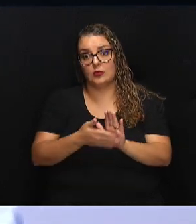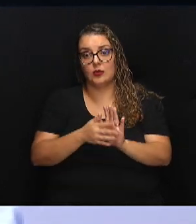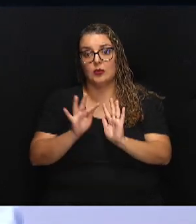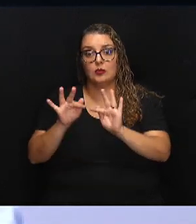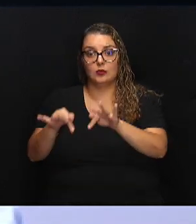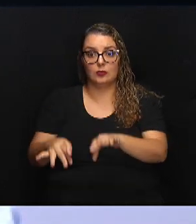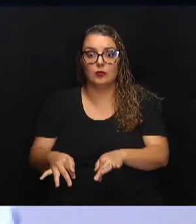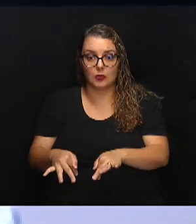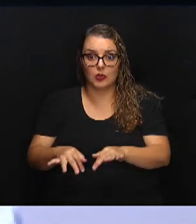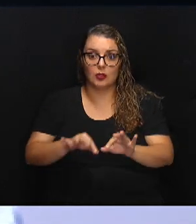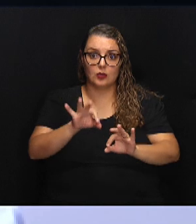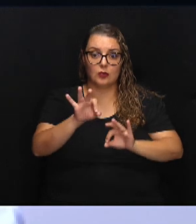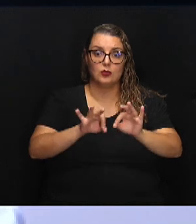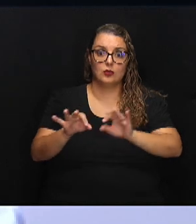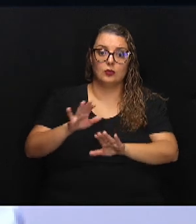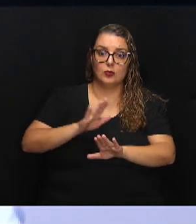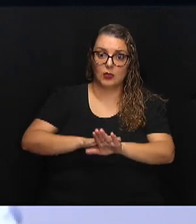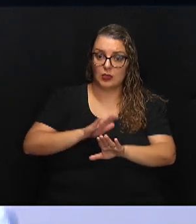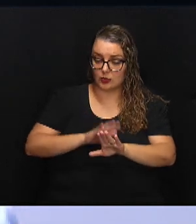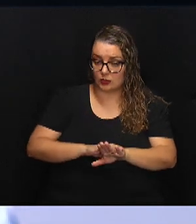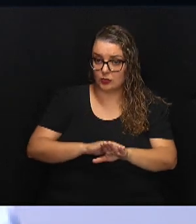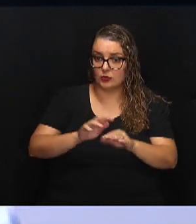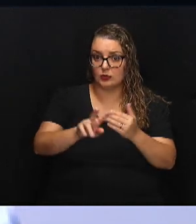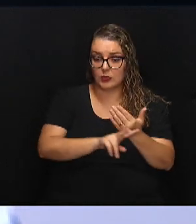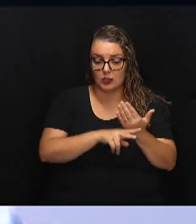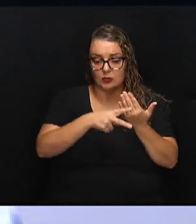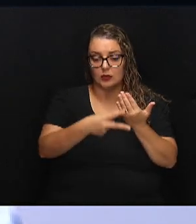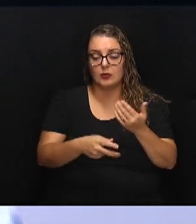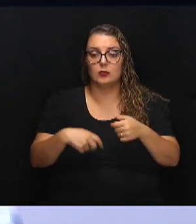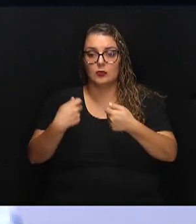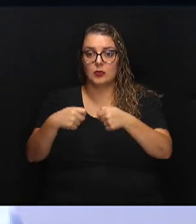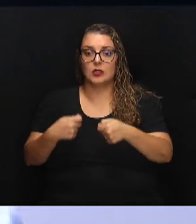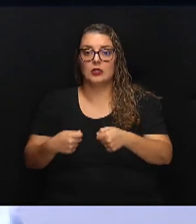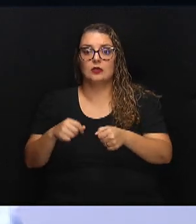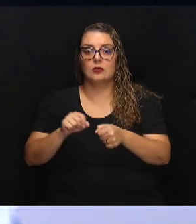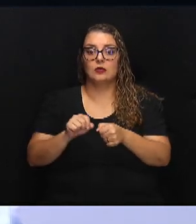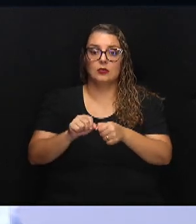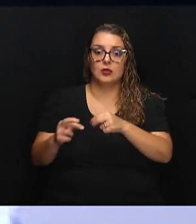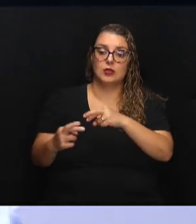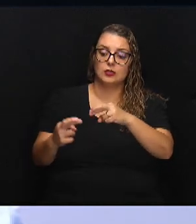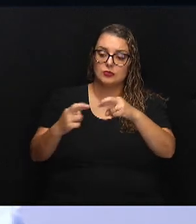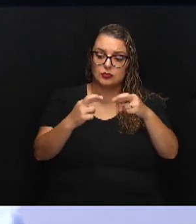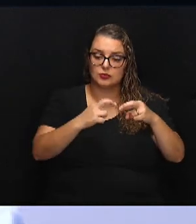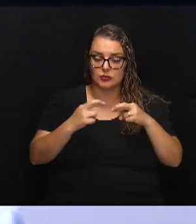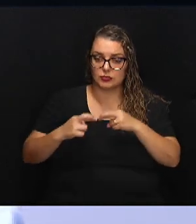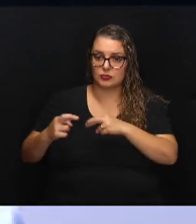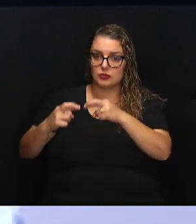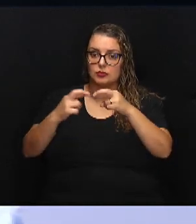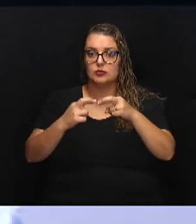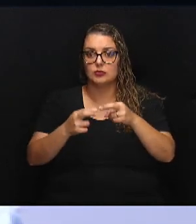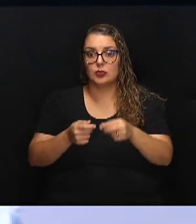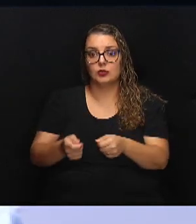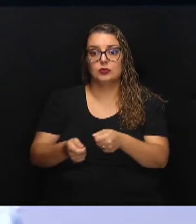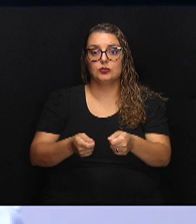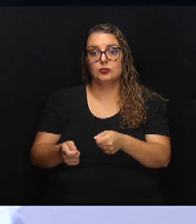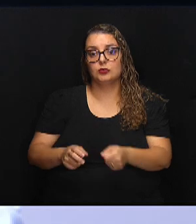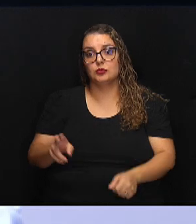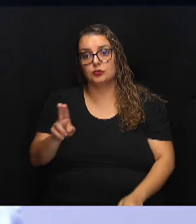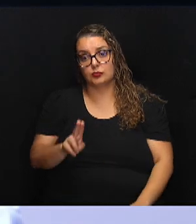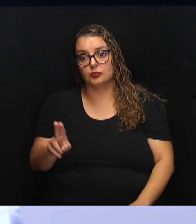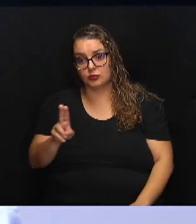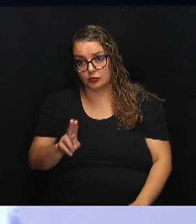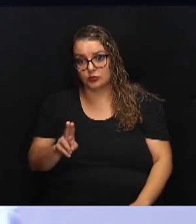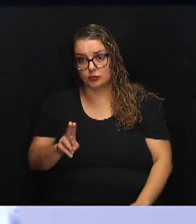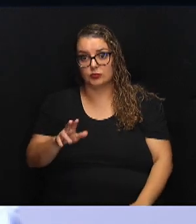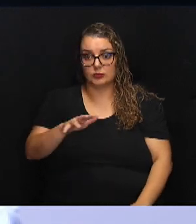fim, um plano de ação para aquilo que precisa ser feito para análise do controle do uso